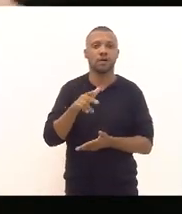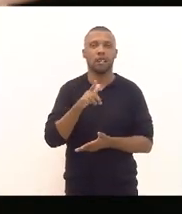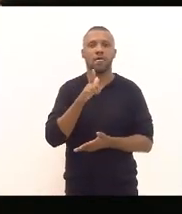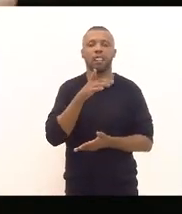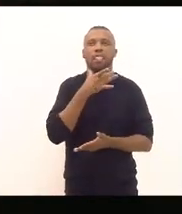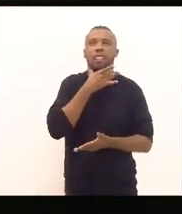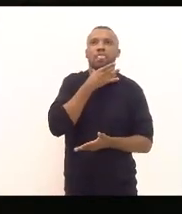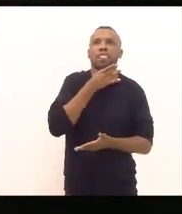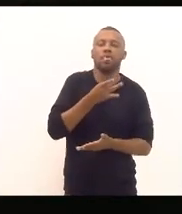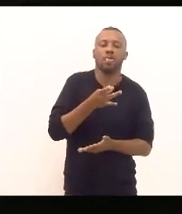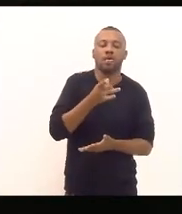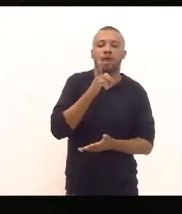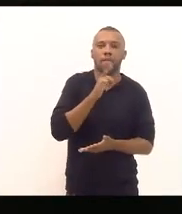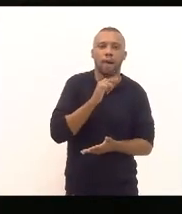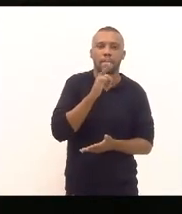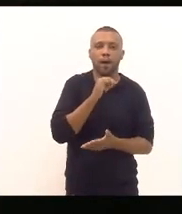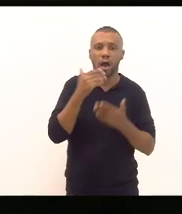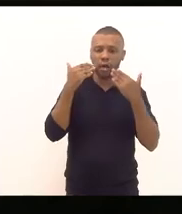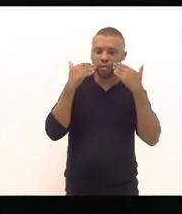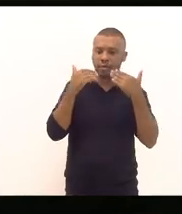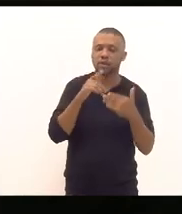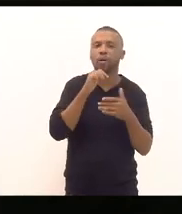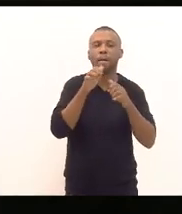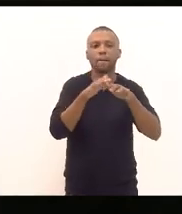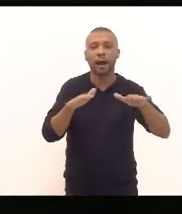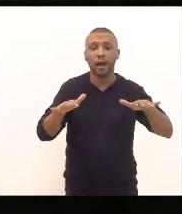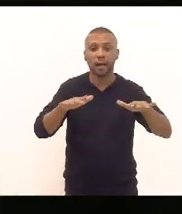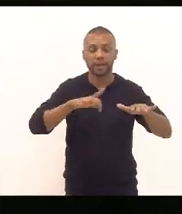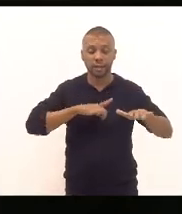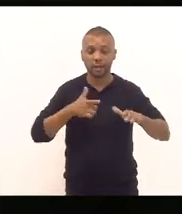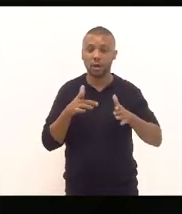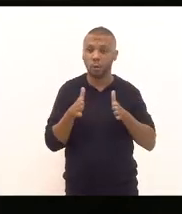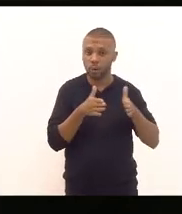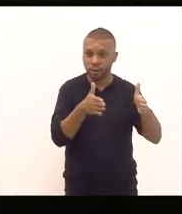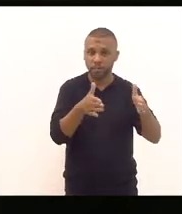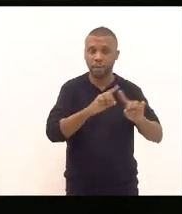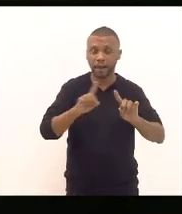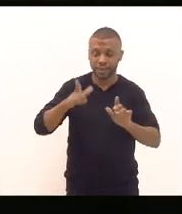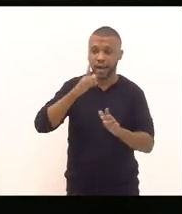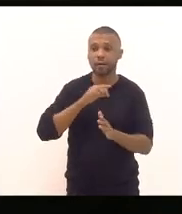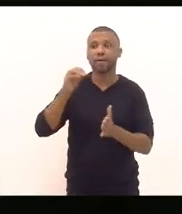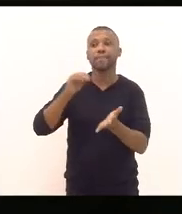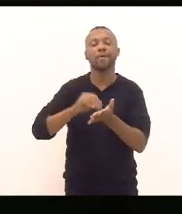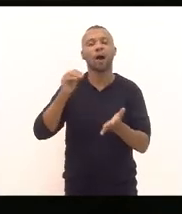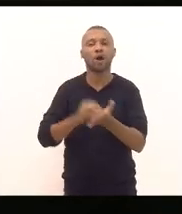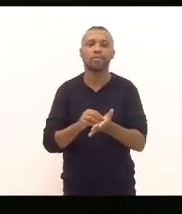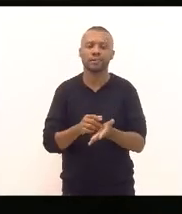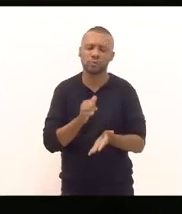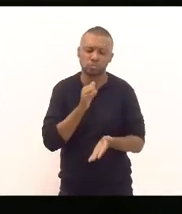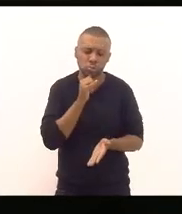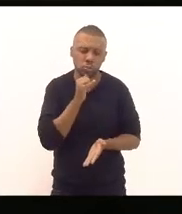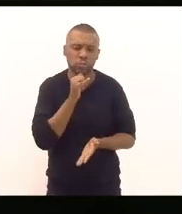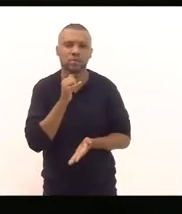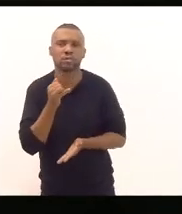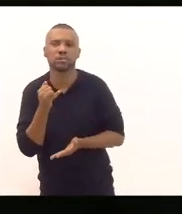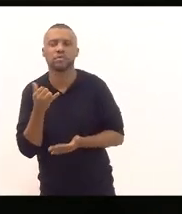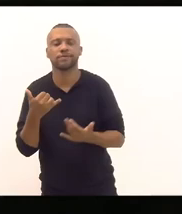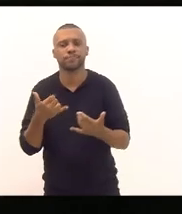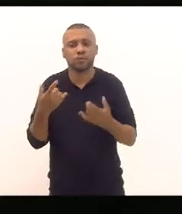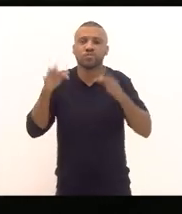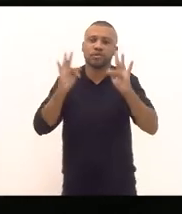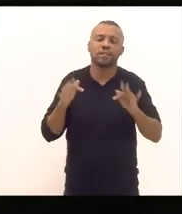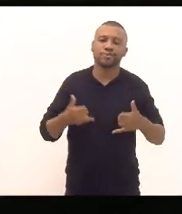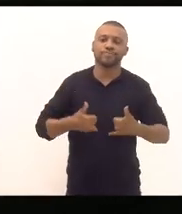em frente ao mar que tá lá o bando mais água não chega na casa dele então eu espero ficar até um feliz da obra Nobre